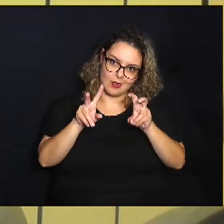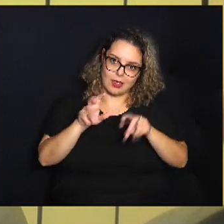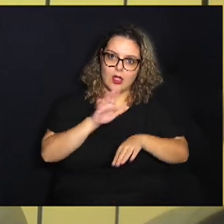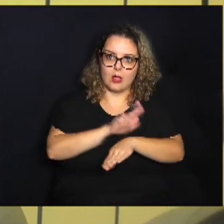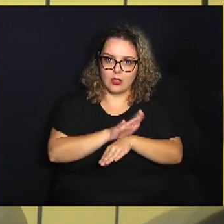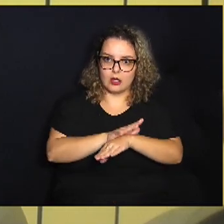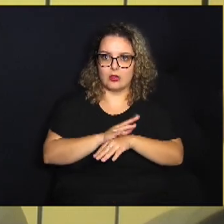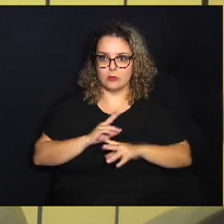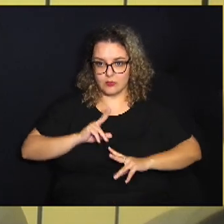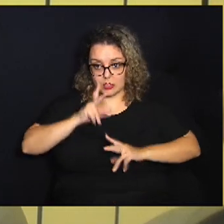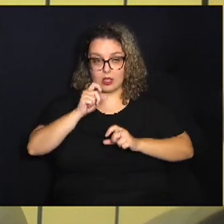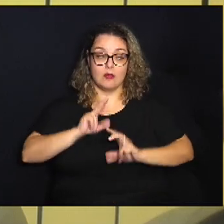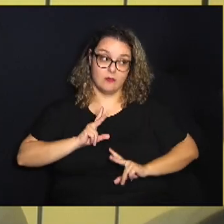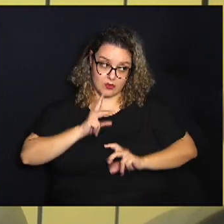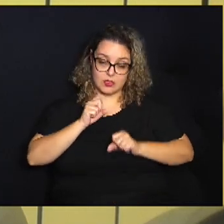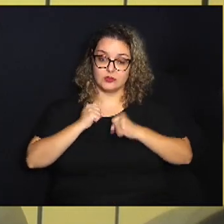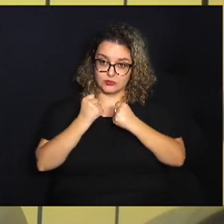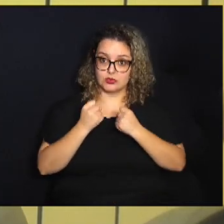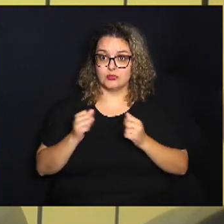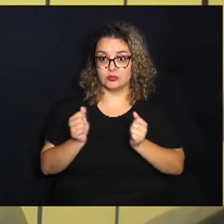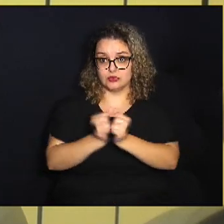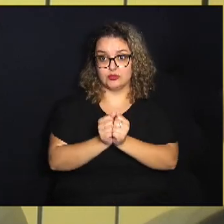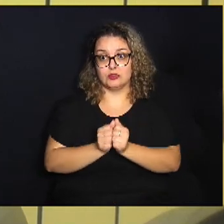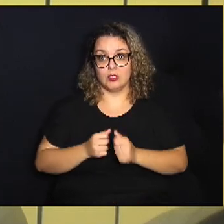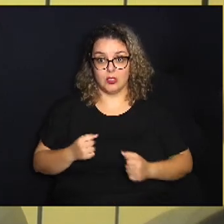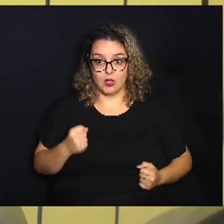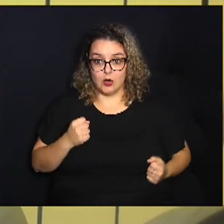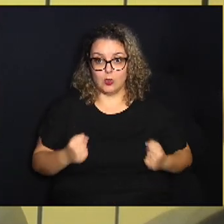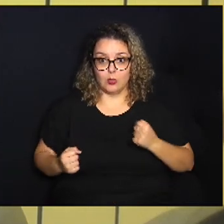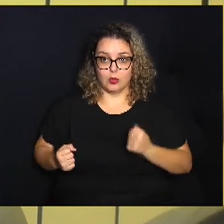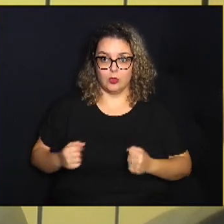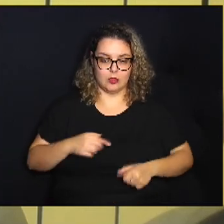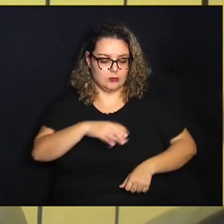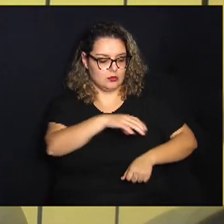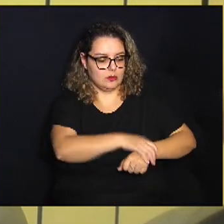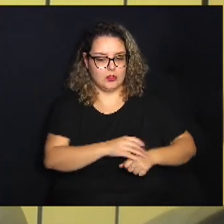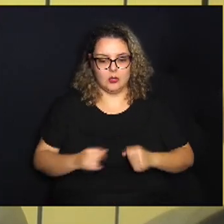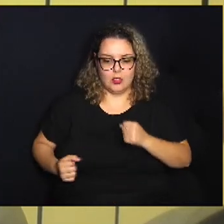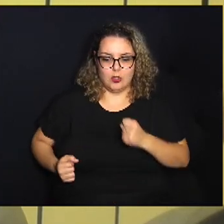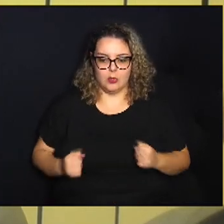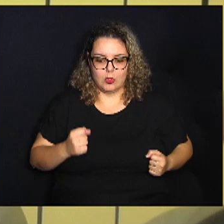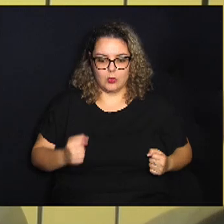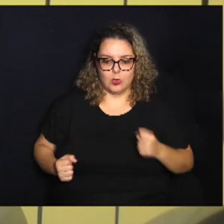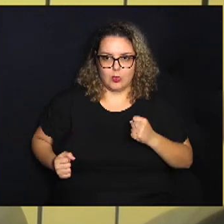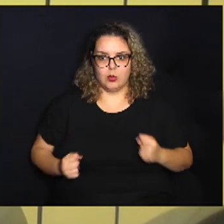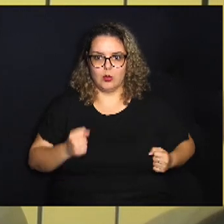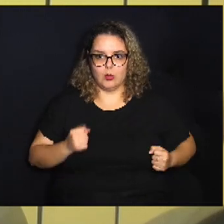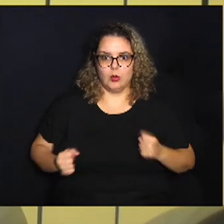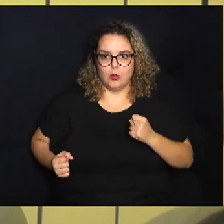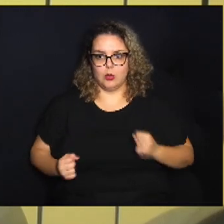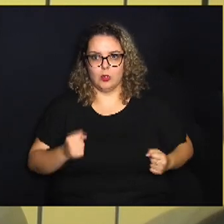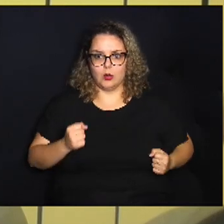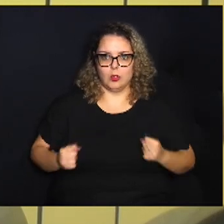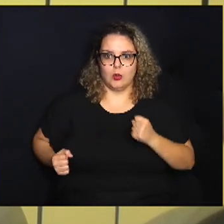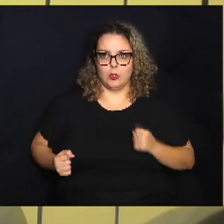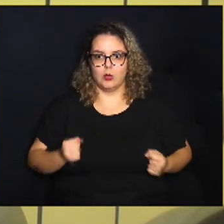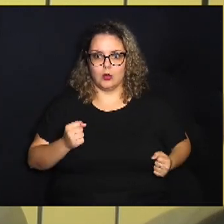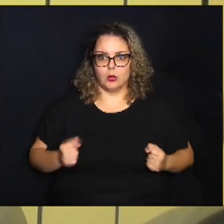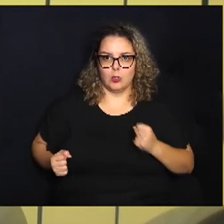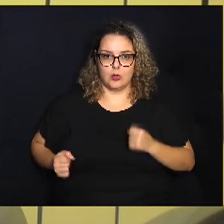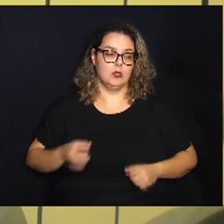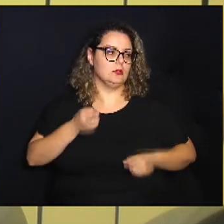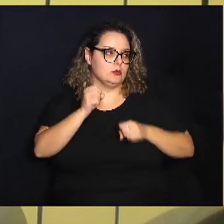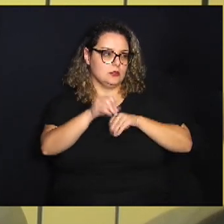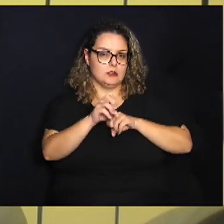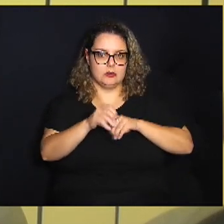força conta bastante. E na corrida também vai do lado guiando. Então é o tempo todo ali e dando instrução, né?